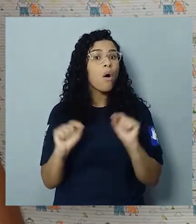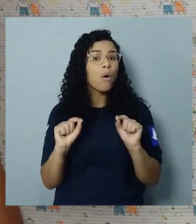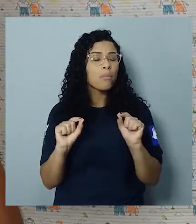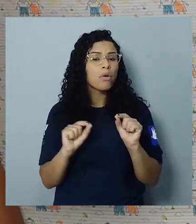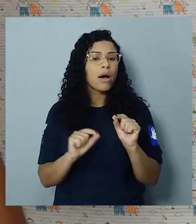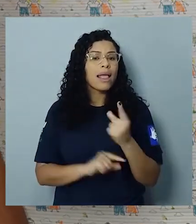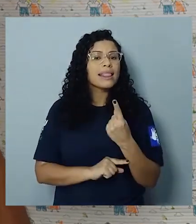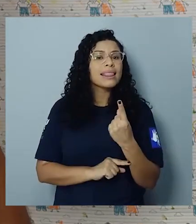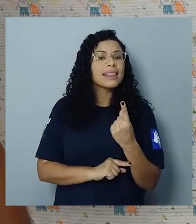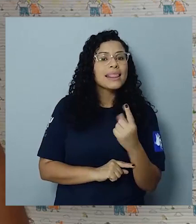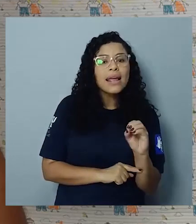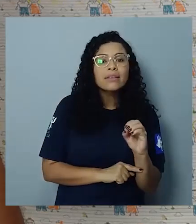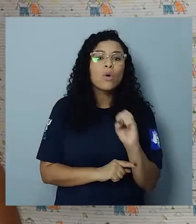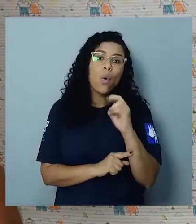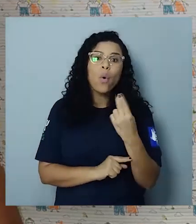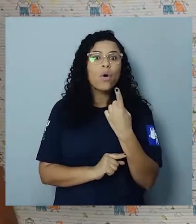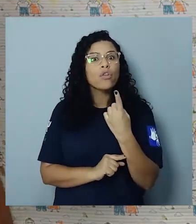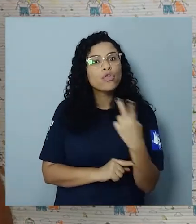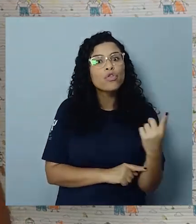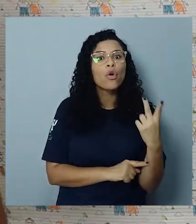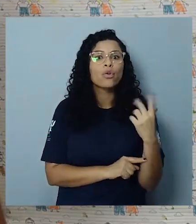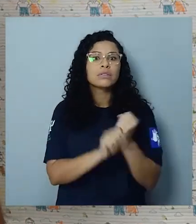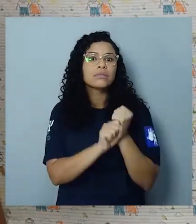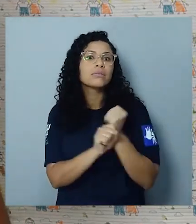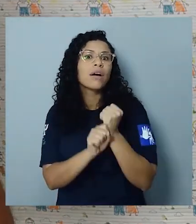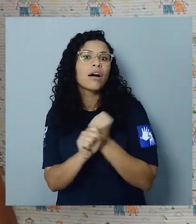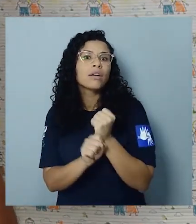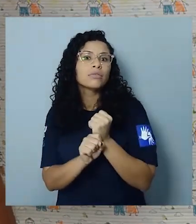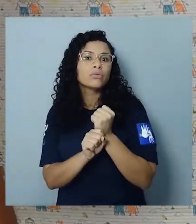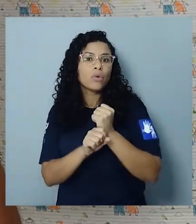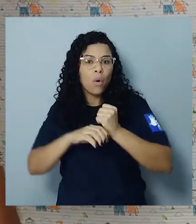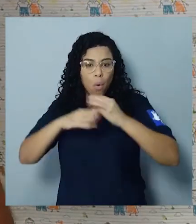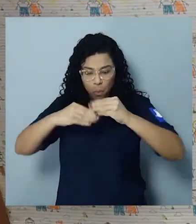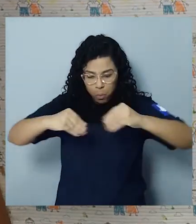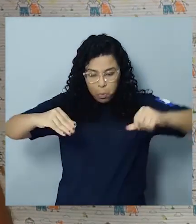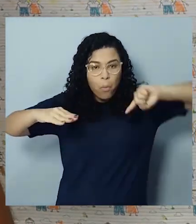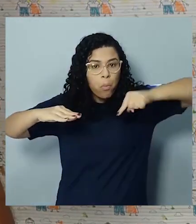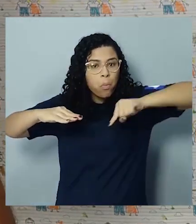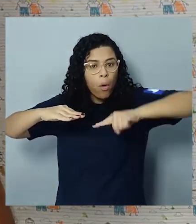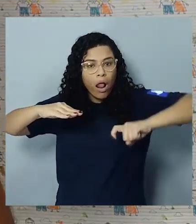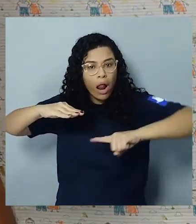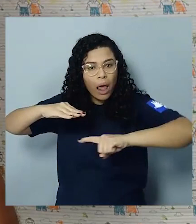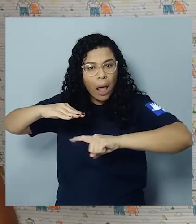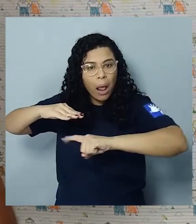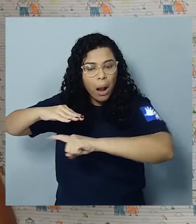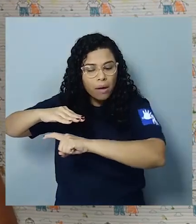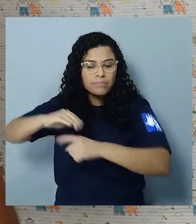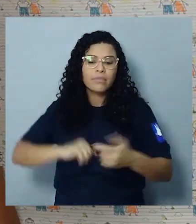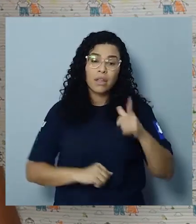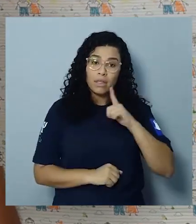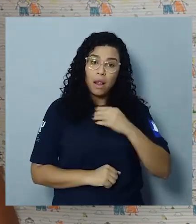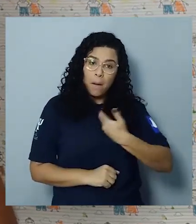10 e 12 anos embaixo da terra sempre a rastejar agora preciso ir